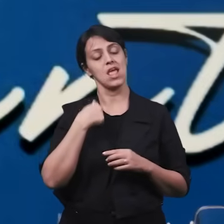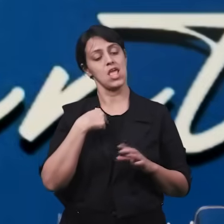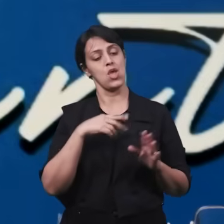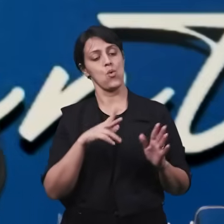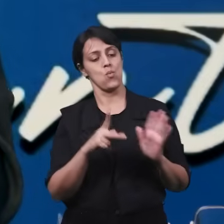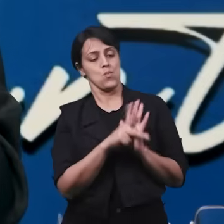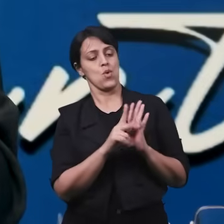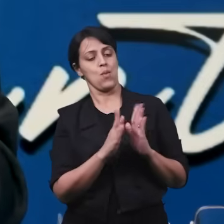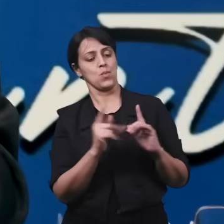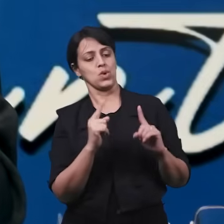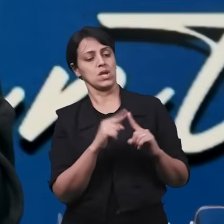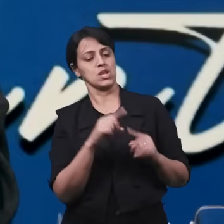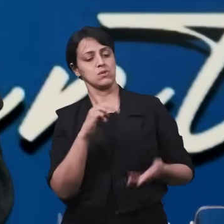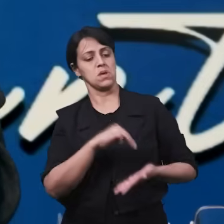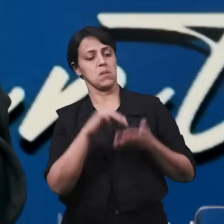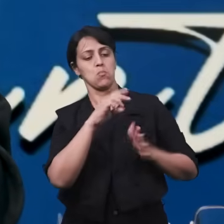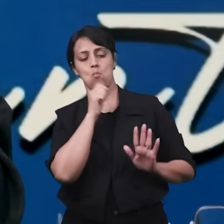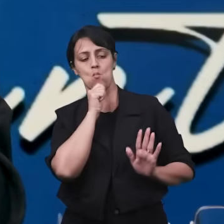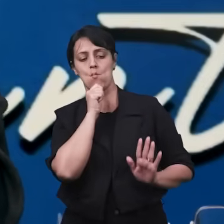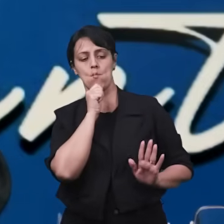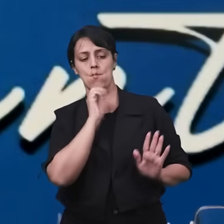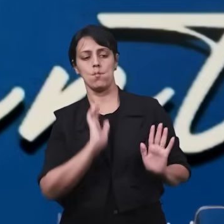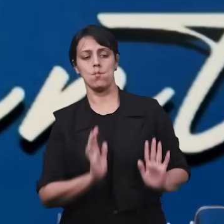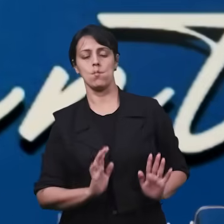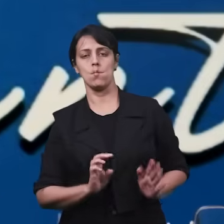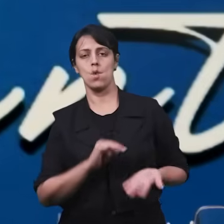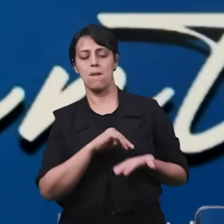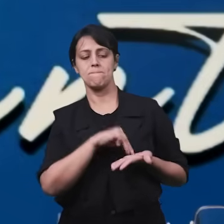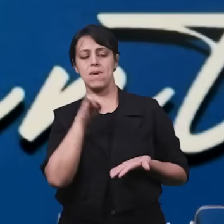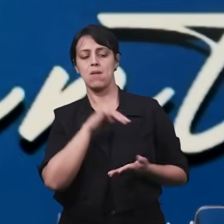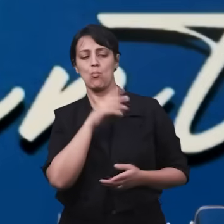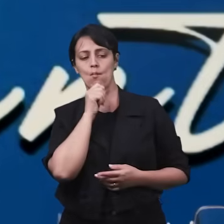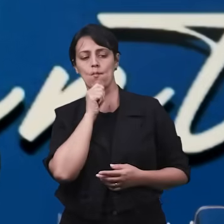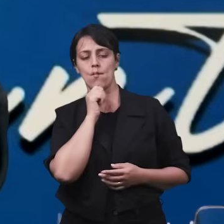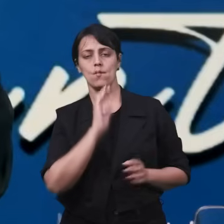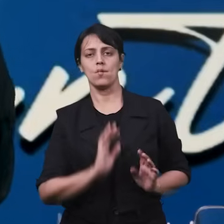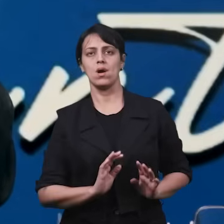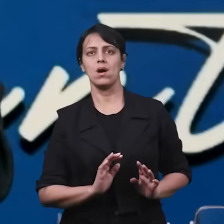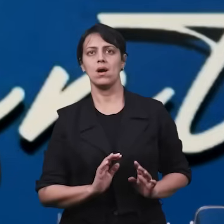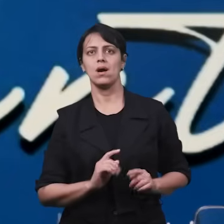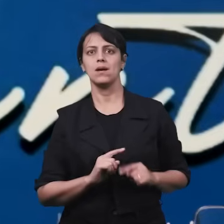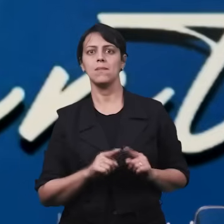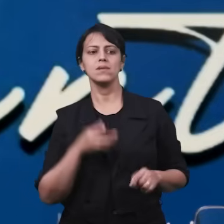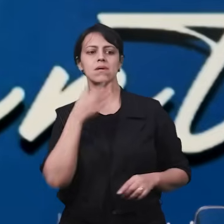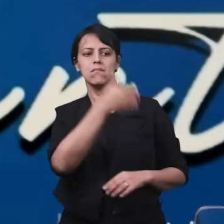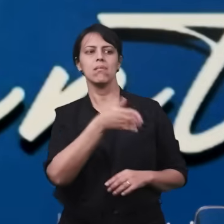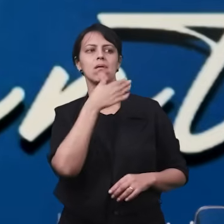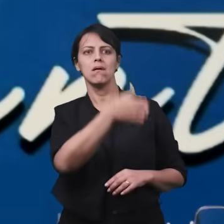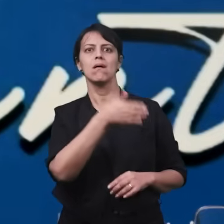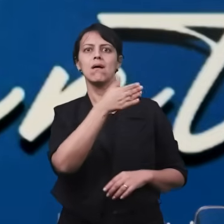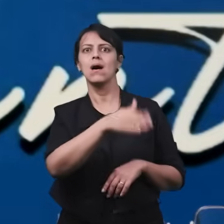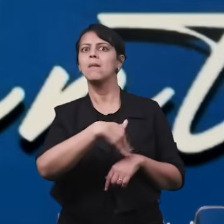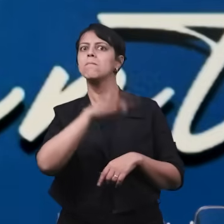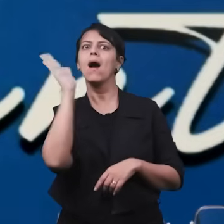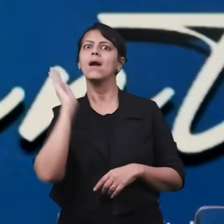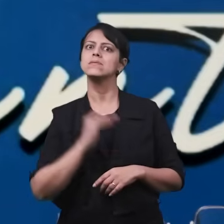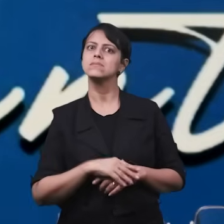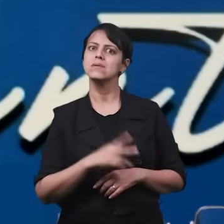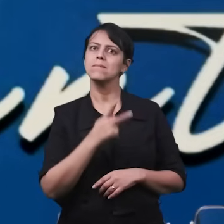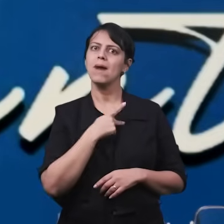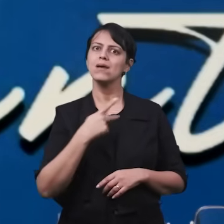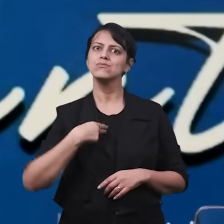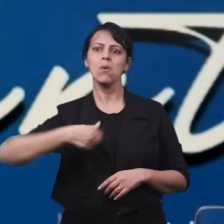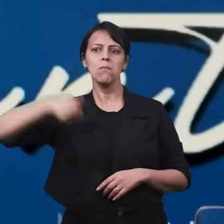diz assim, não sou ainda da igreja, não sou membro e tal, mas tem uma coisa, ela frequenta a igreja, Luiz Fernando, mais do que mais do